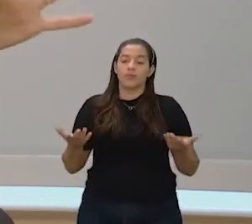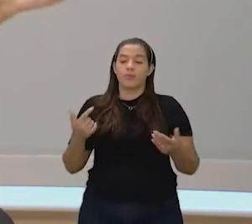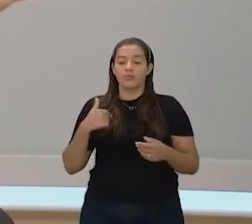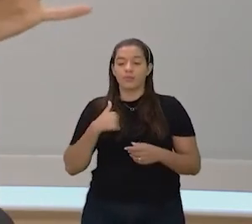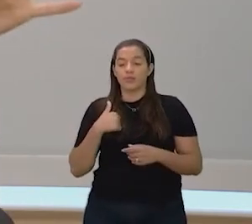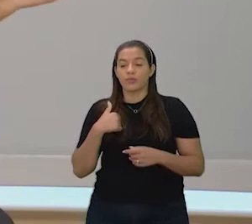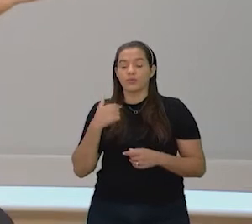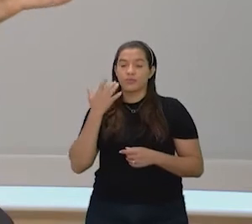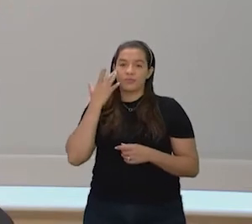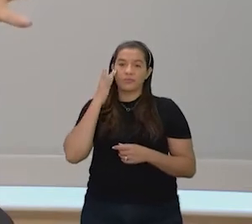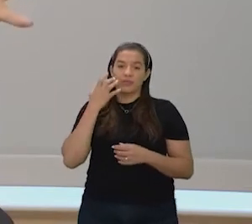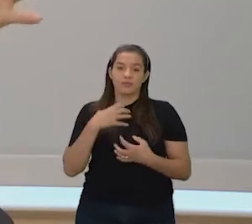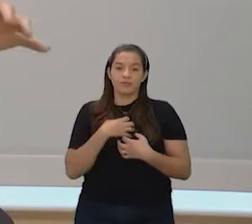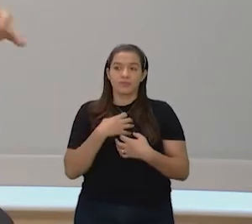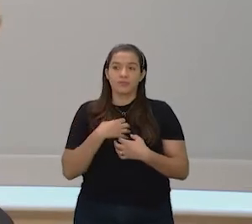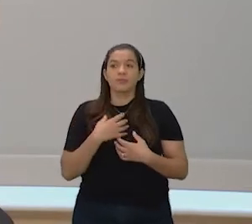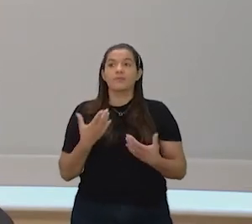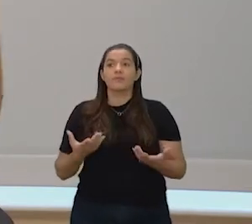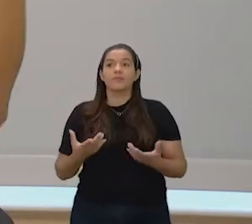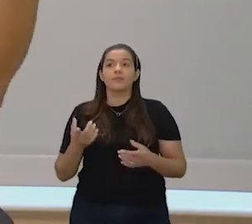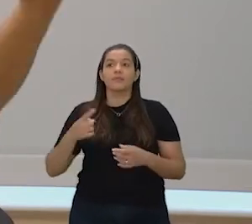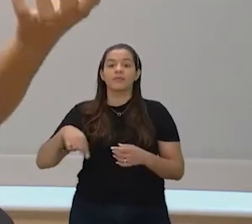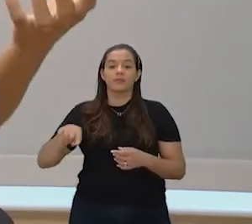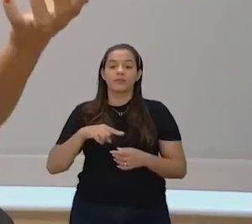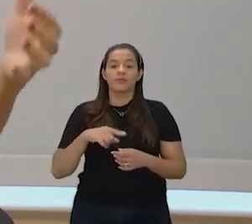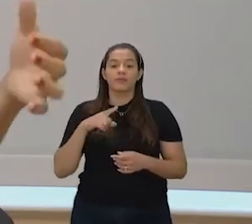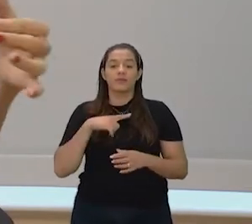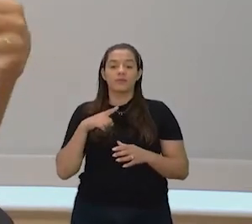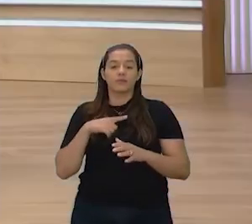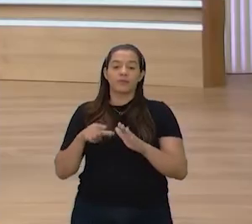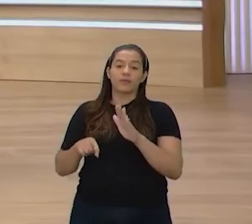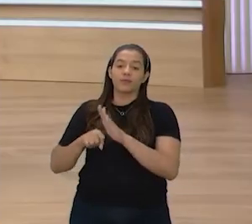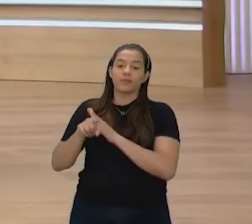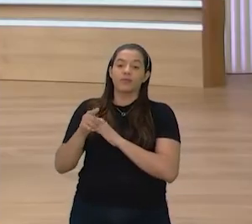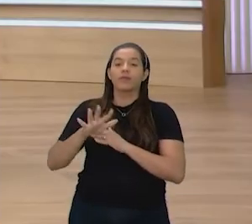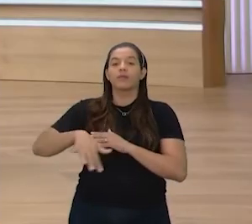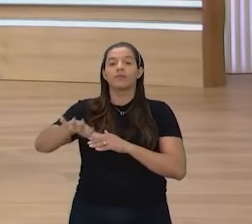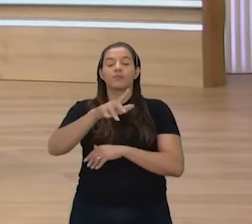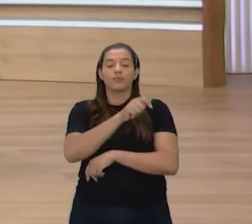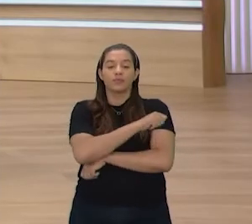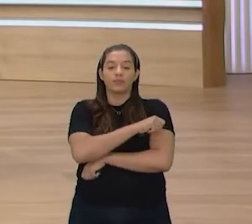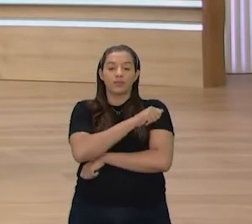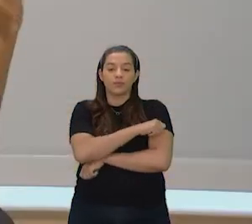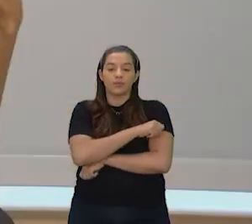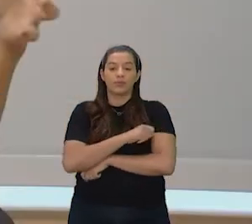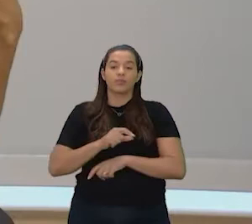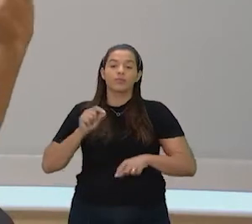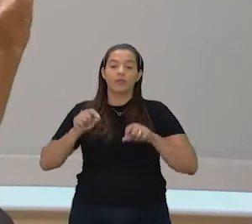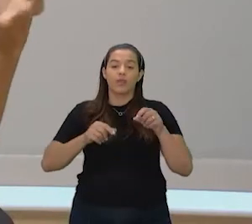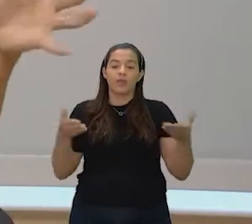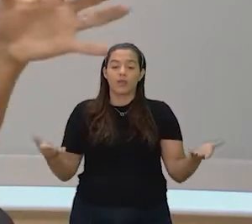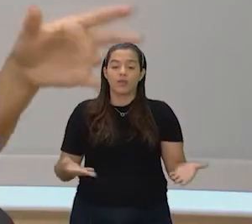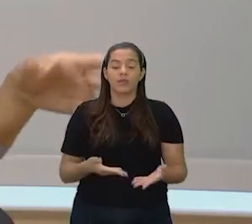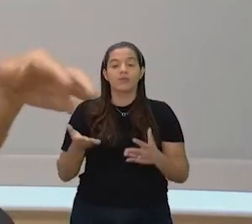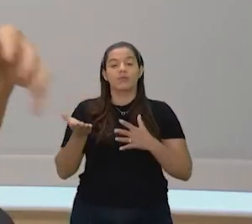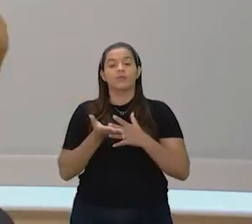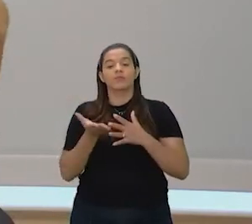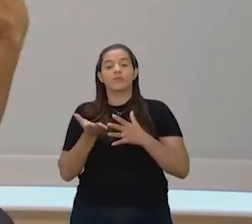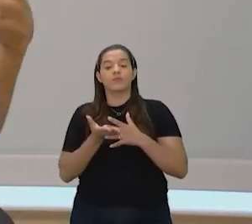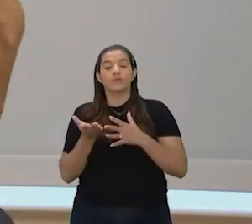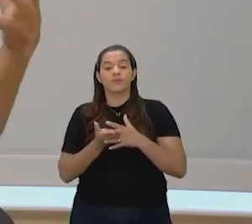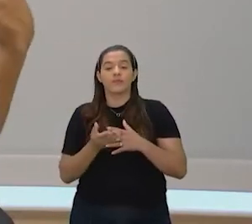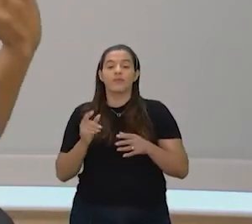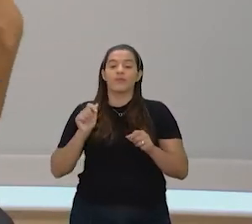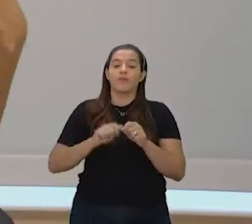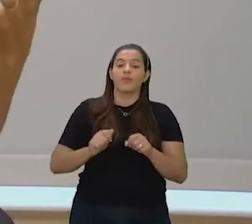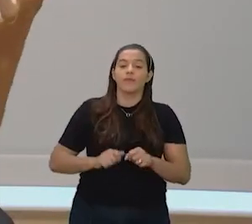dizer intuitivamente, não é nato, mas se você perguntar para os estudantes, né, o que é agora na hora do intervalo, ou